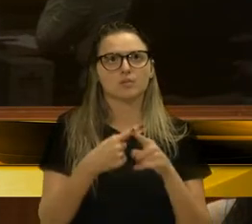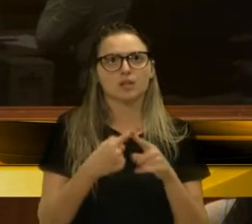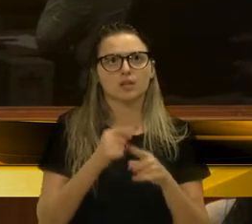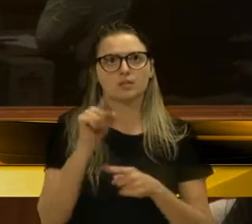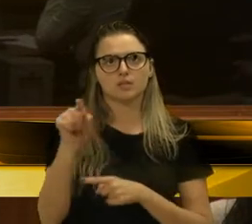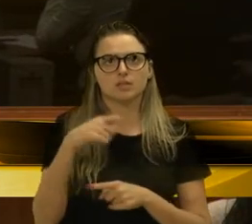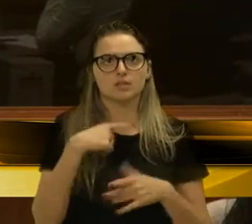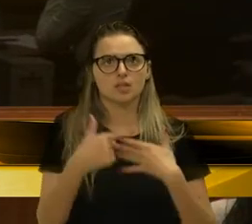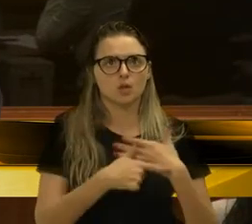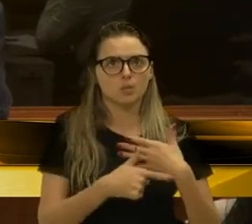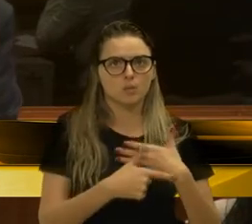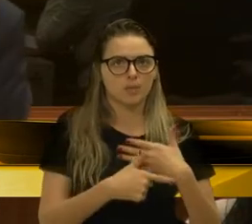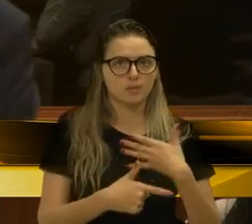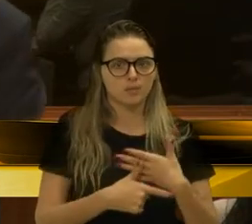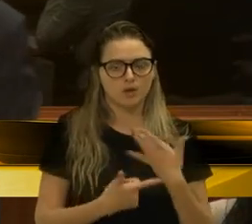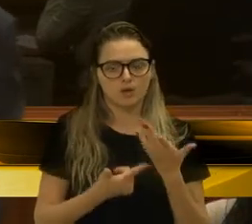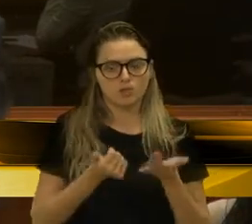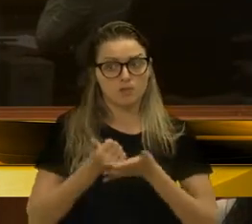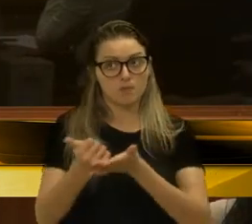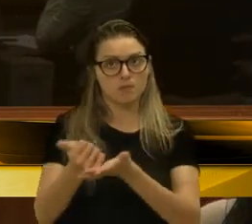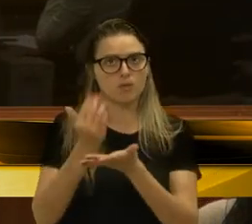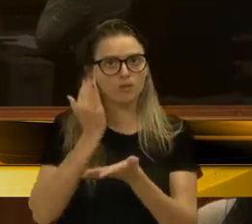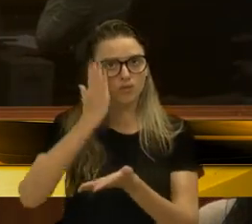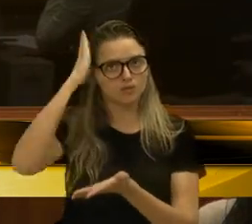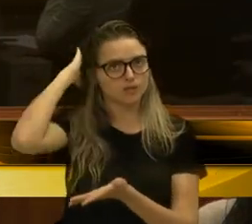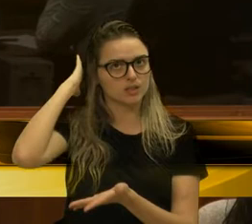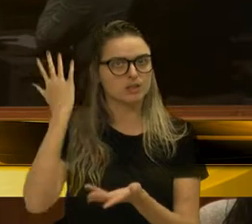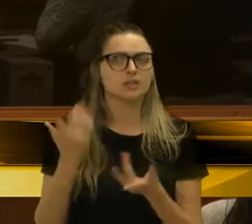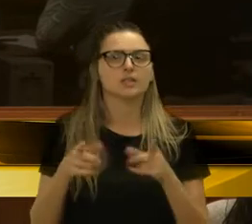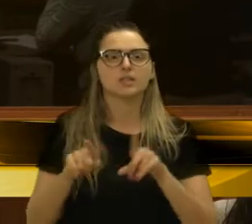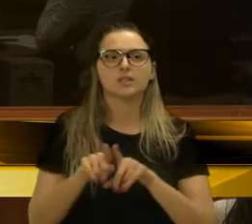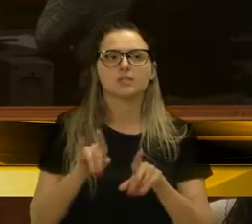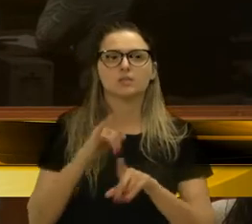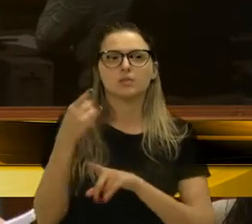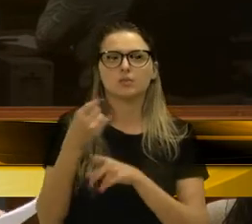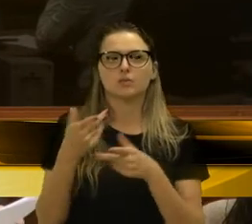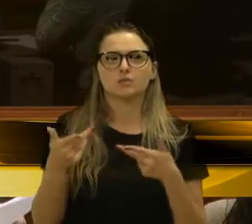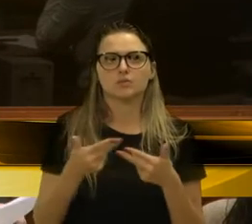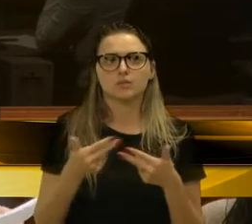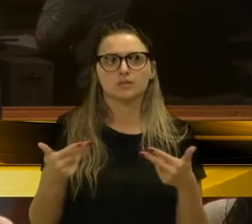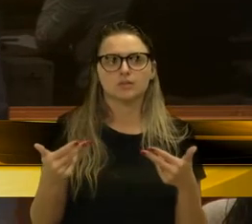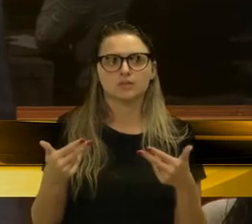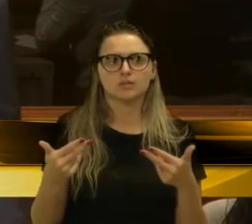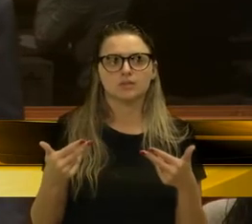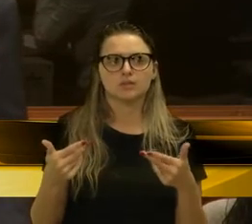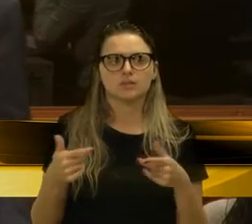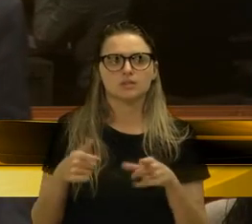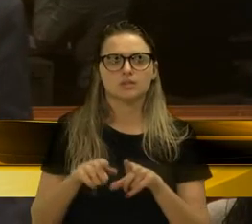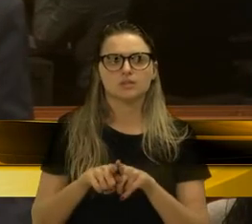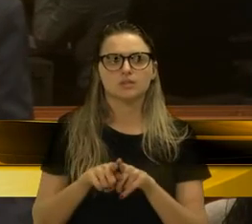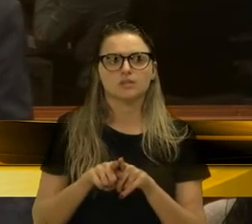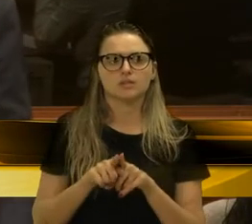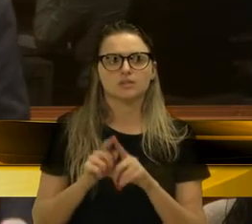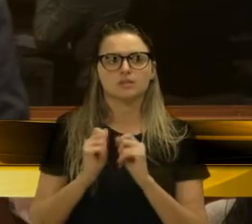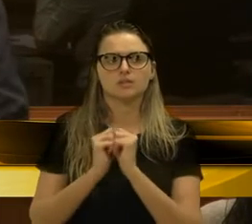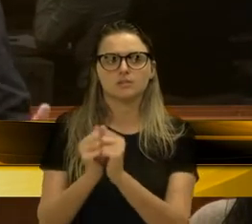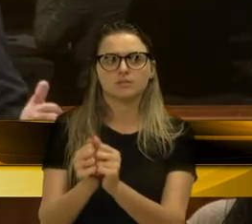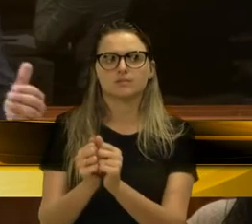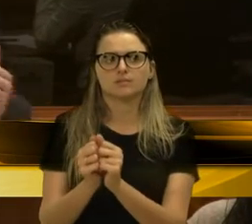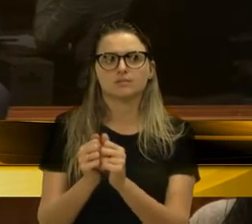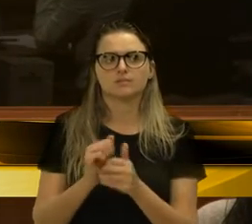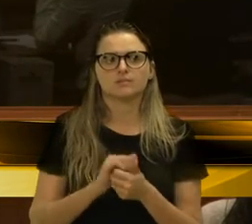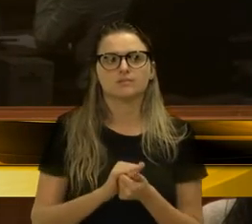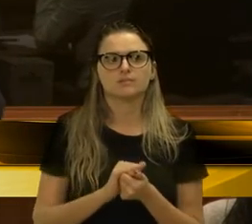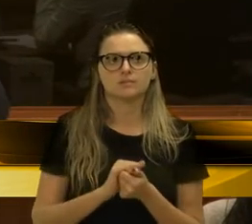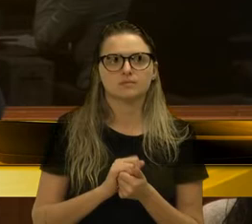tem uma função de centro de governo? E, por fim, senhor presidente, que para mim é a principal pergunta,